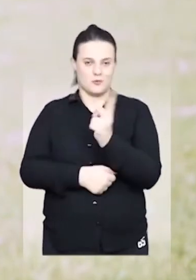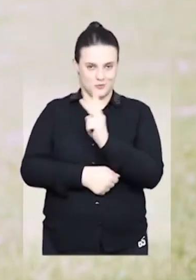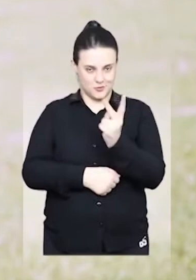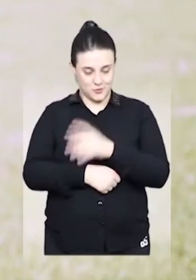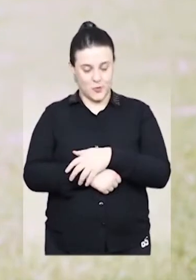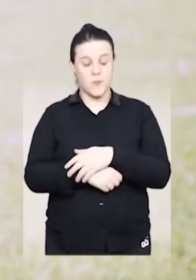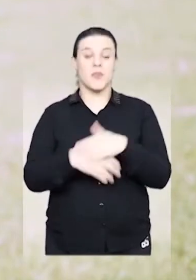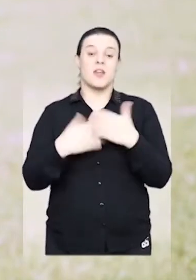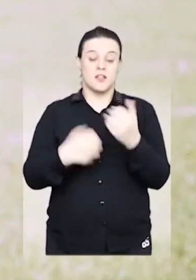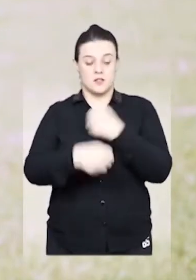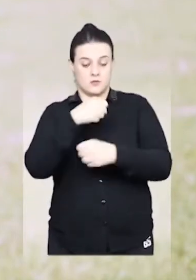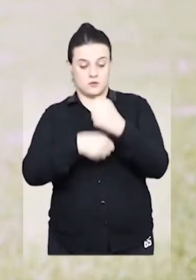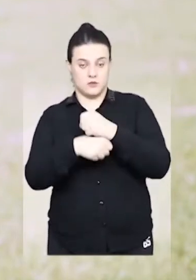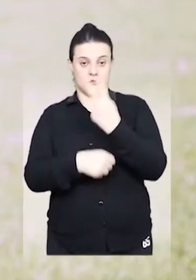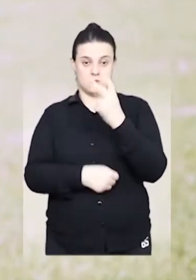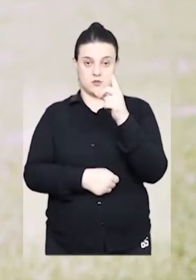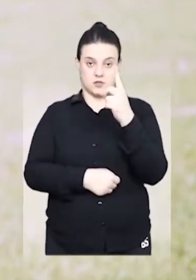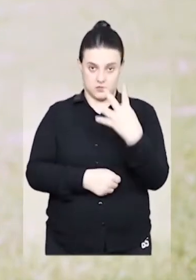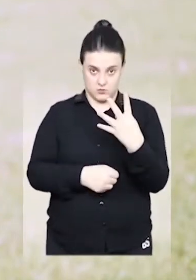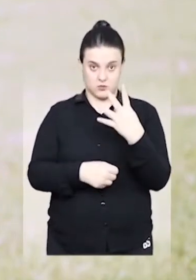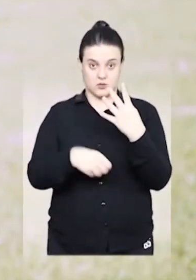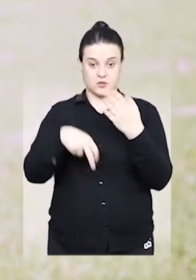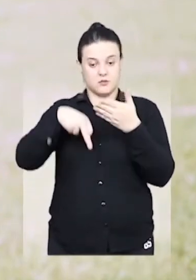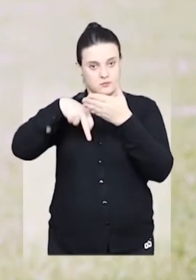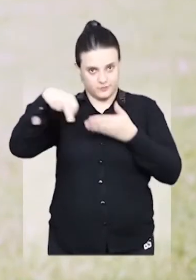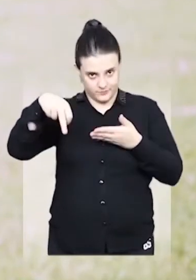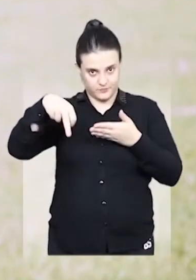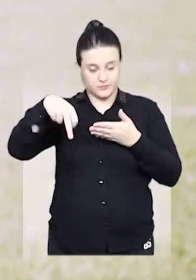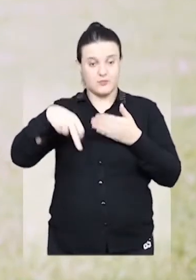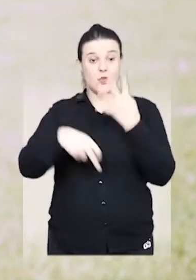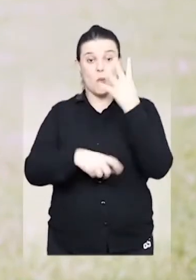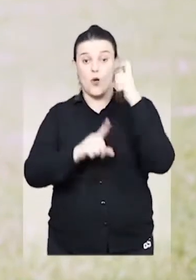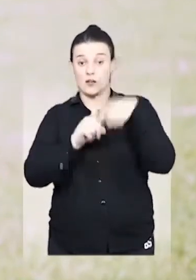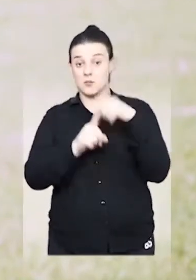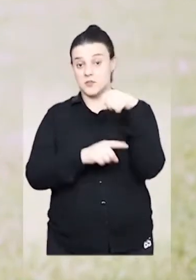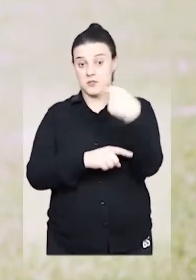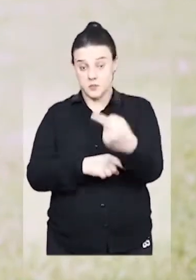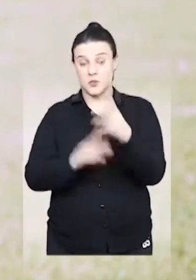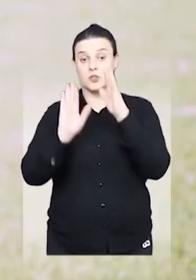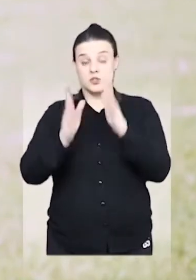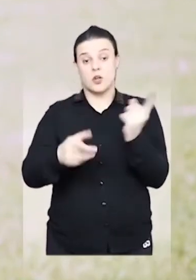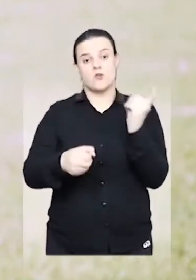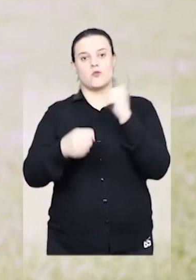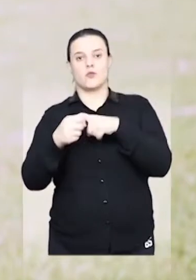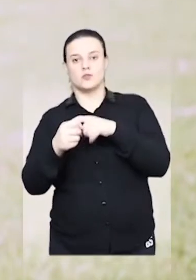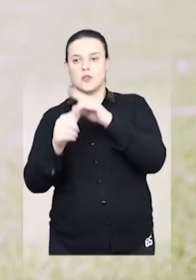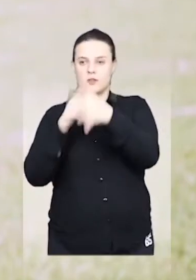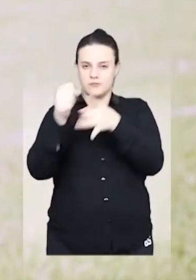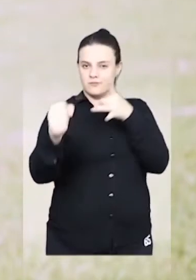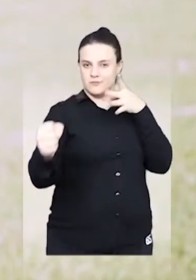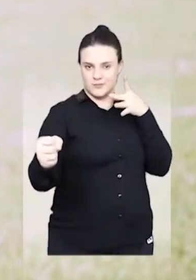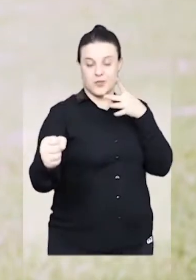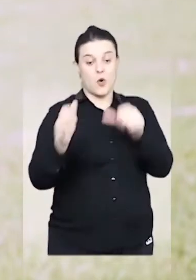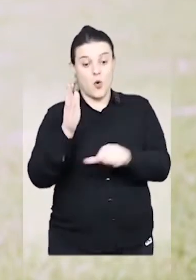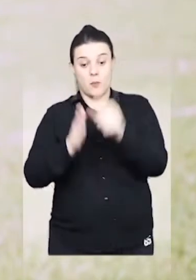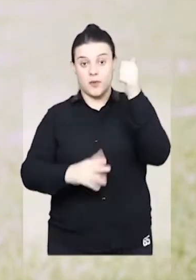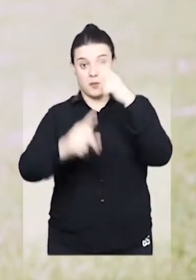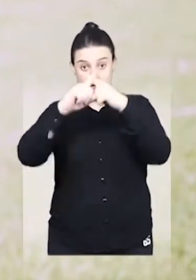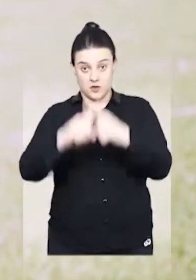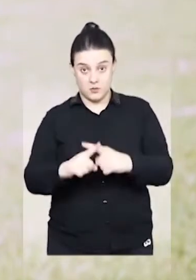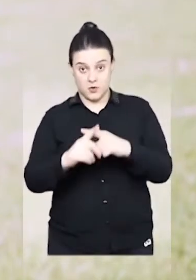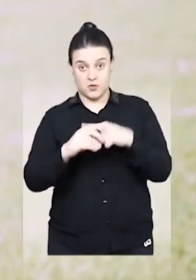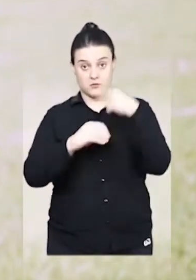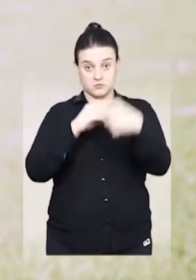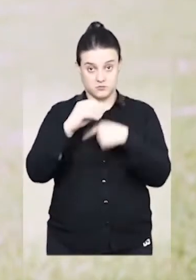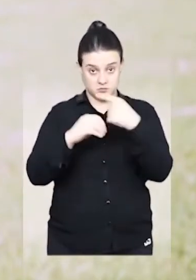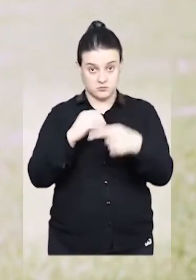também. Então, em 2014, eu fiz a amputação e 4 meses depois eu já tinha voltado a tirar. Então, meu primeiro campeonato